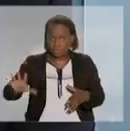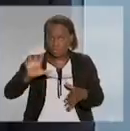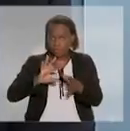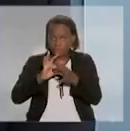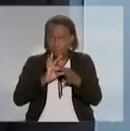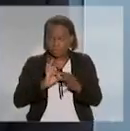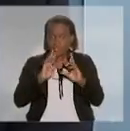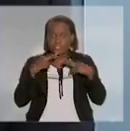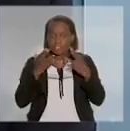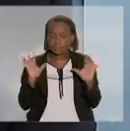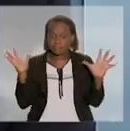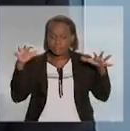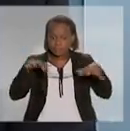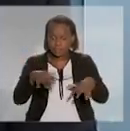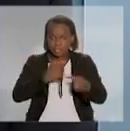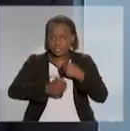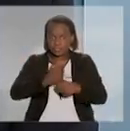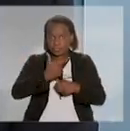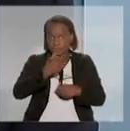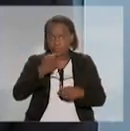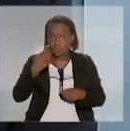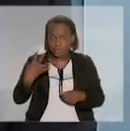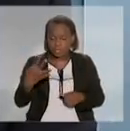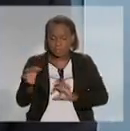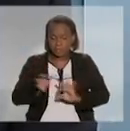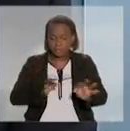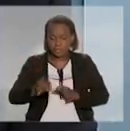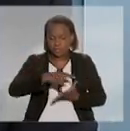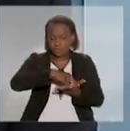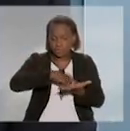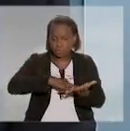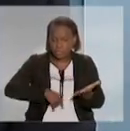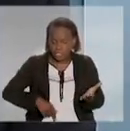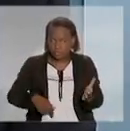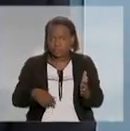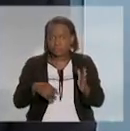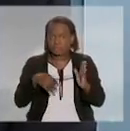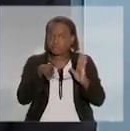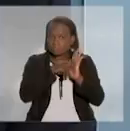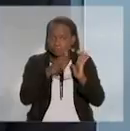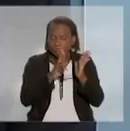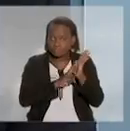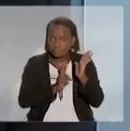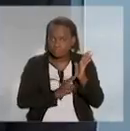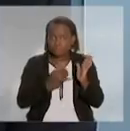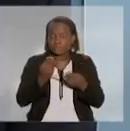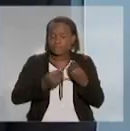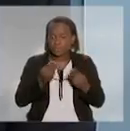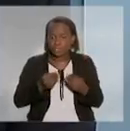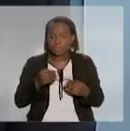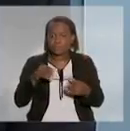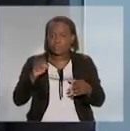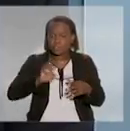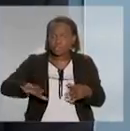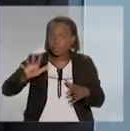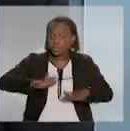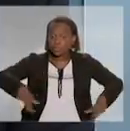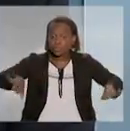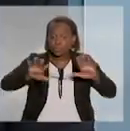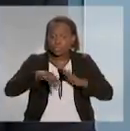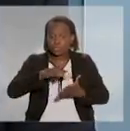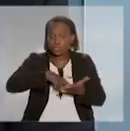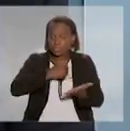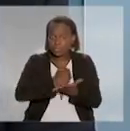exemplo, eles se reuniram em 2004 para divulgar um grande documento sobre as diretivas das contratações sustentáveis na